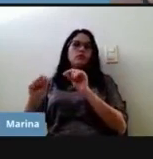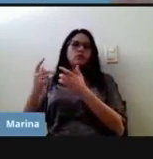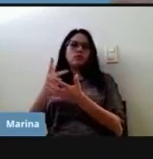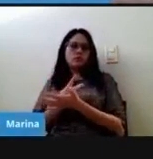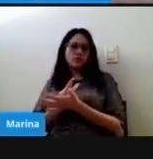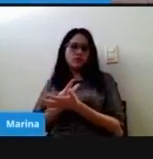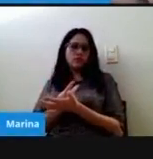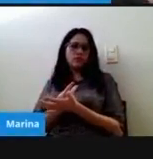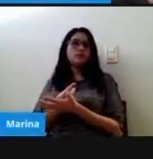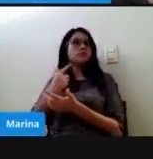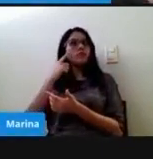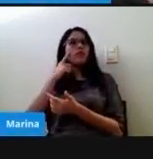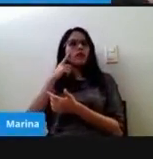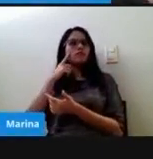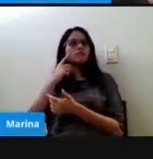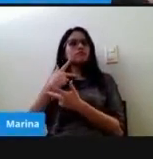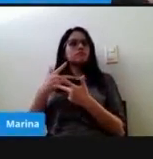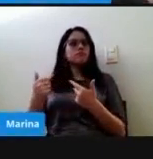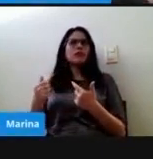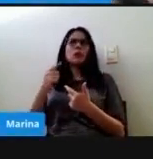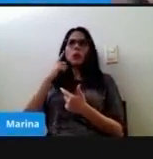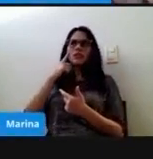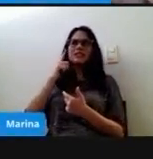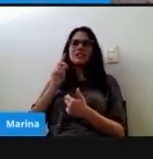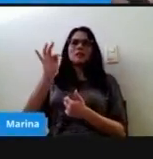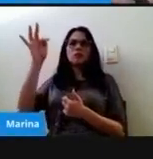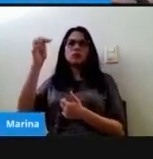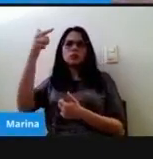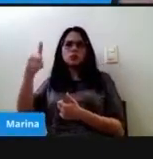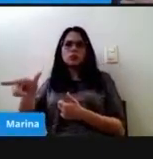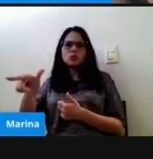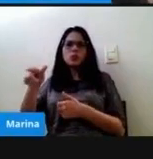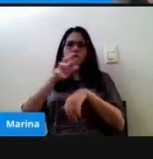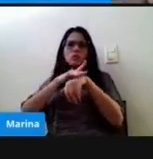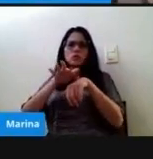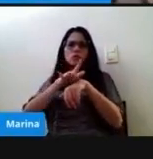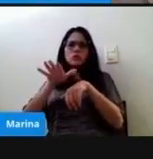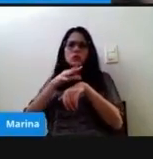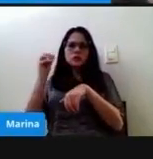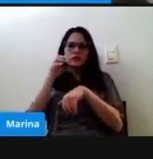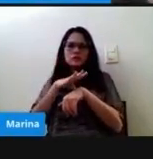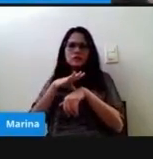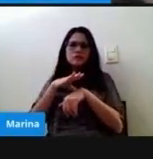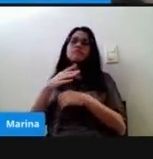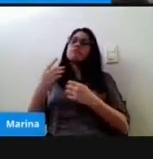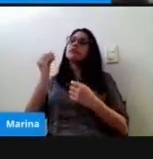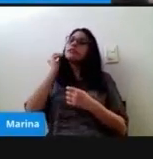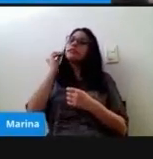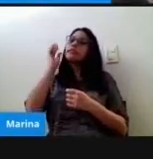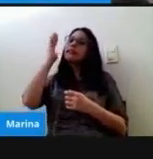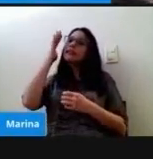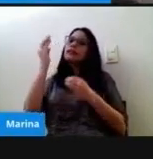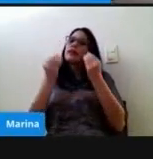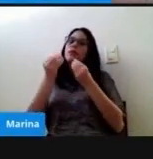seria um cenário ideal para a ocorrência de um novo patógeno. E para que nós consigamos entender como que se dá